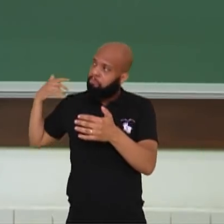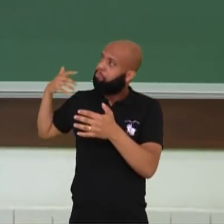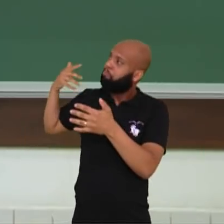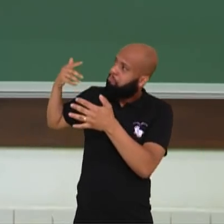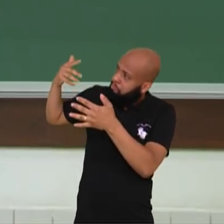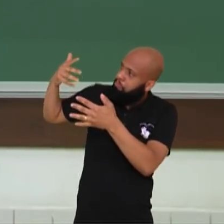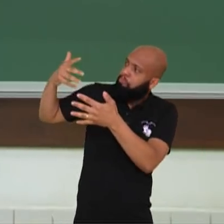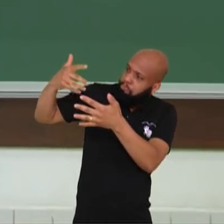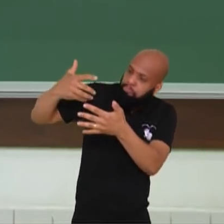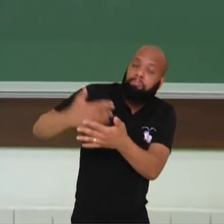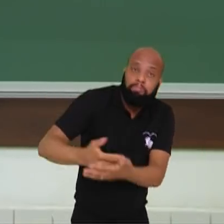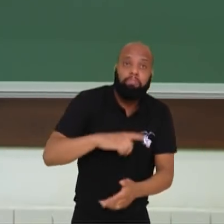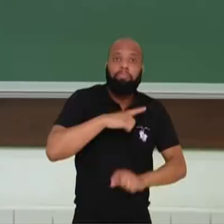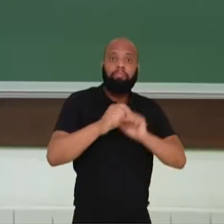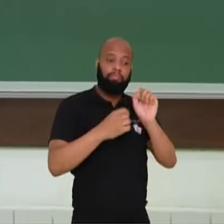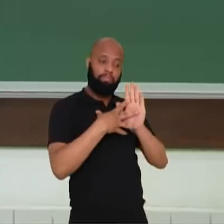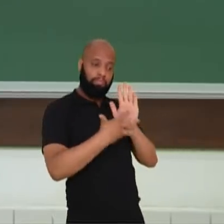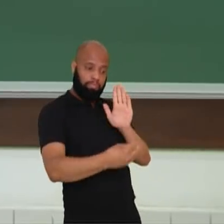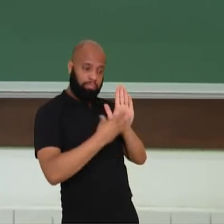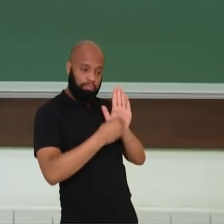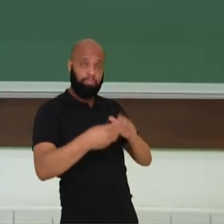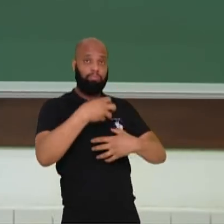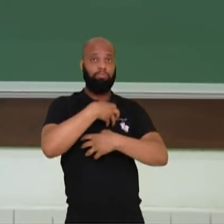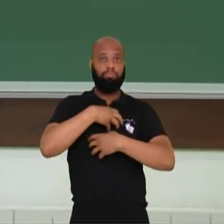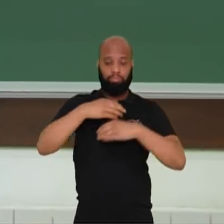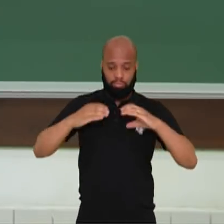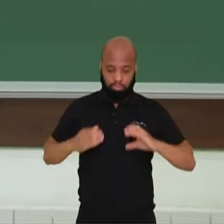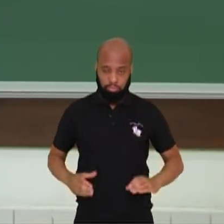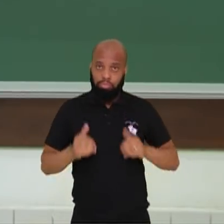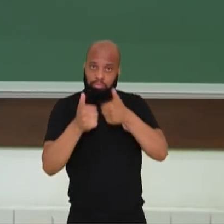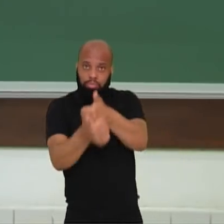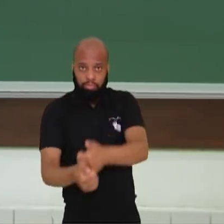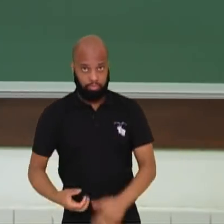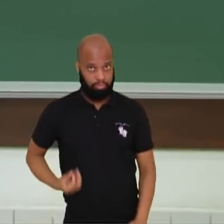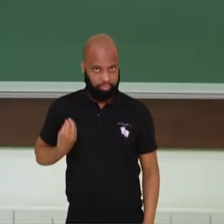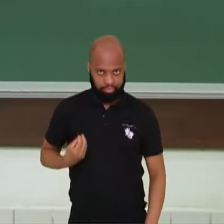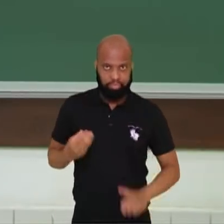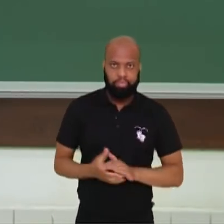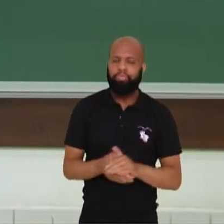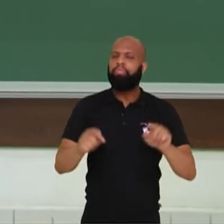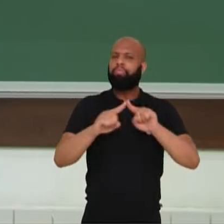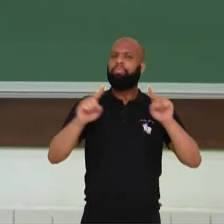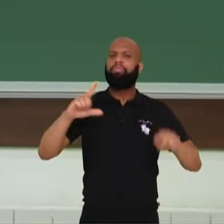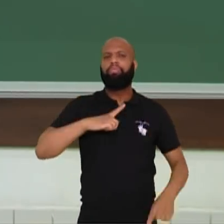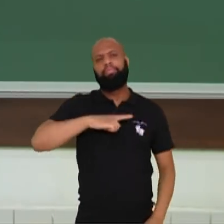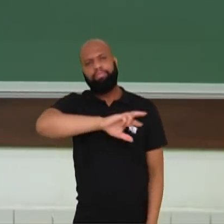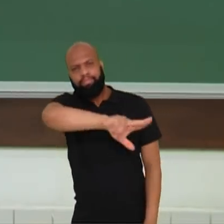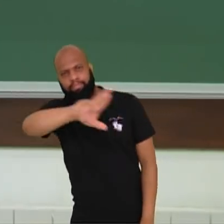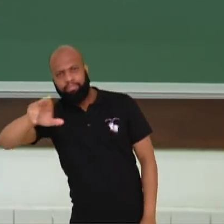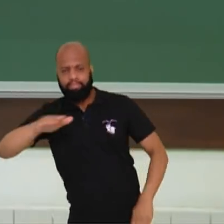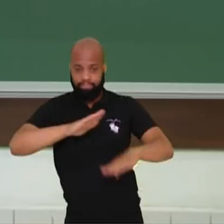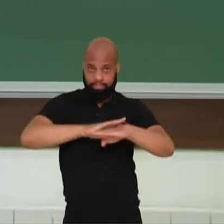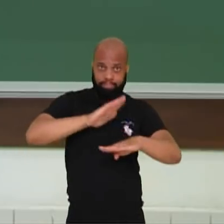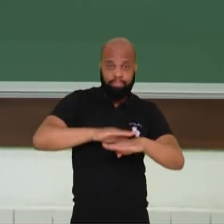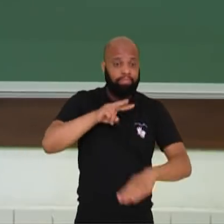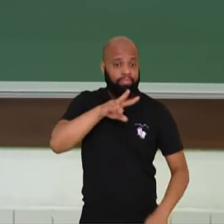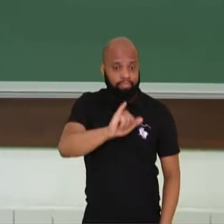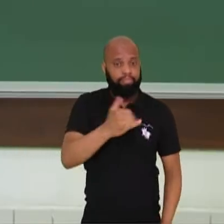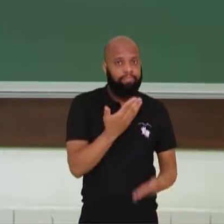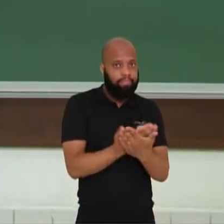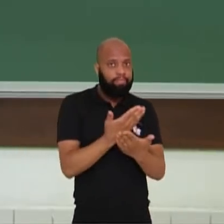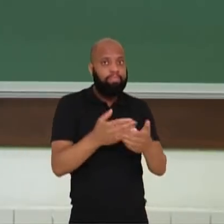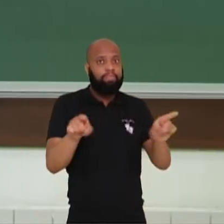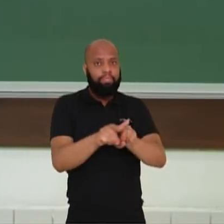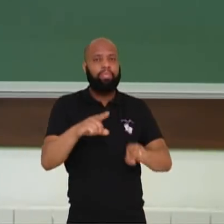início fornecem um modelo de comportamento para a vida. Embora muitas vezes, como já vimos e vamos ver ainda em